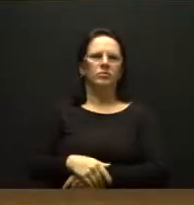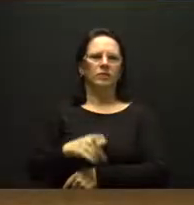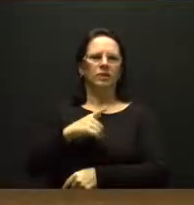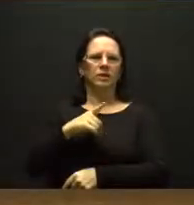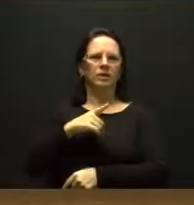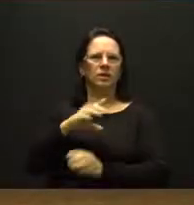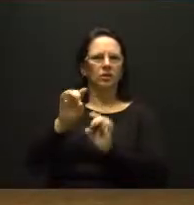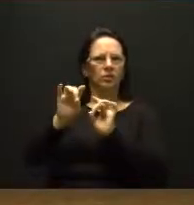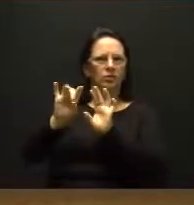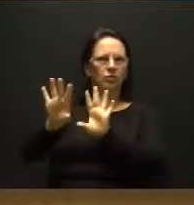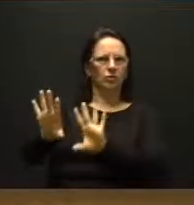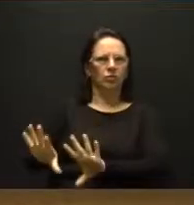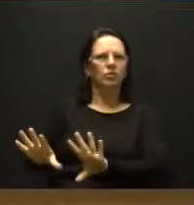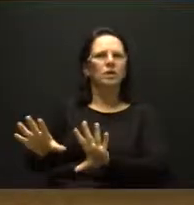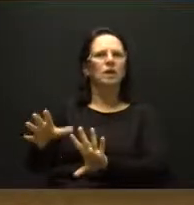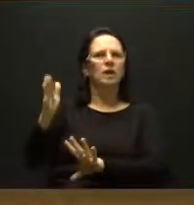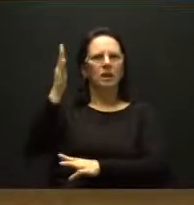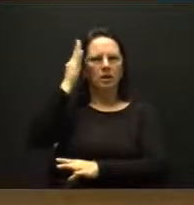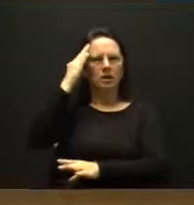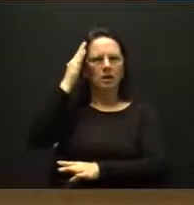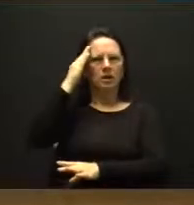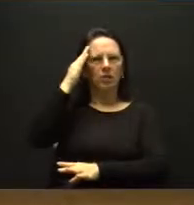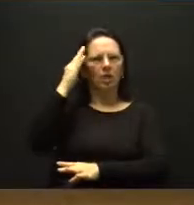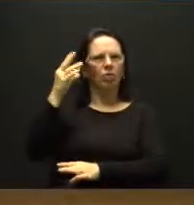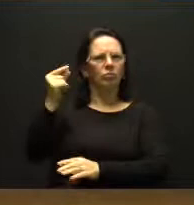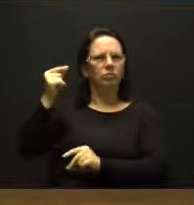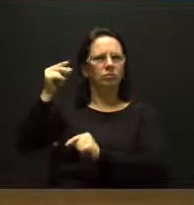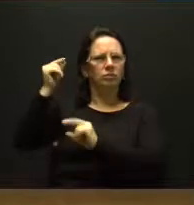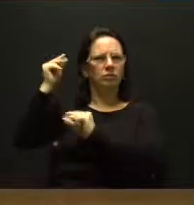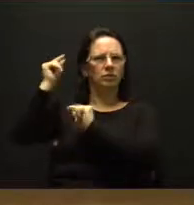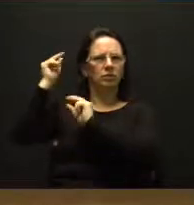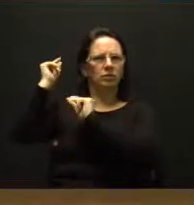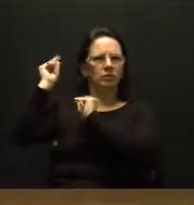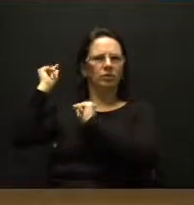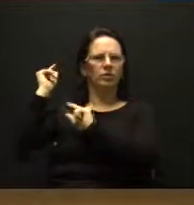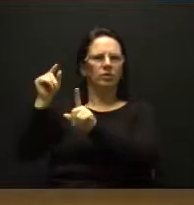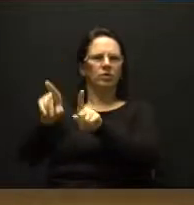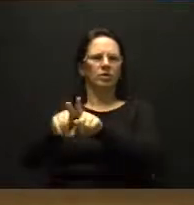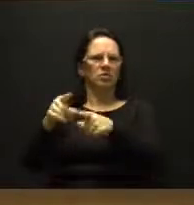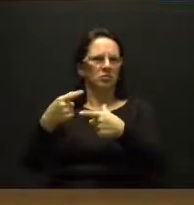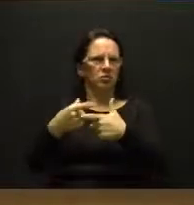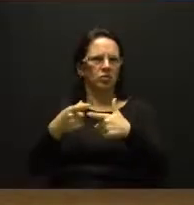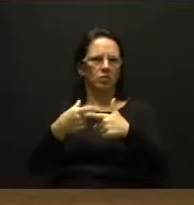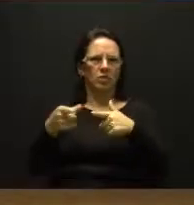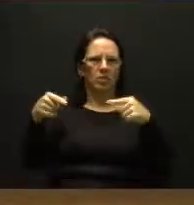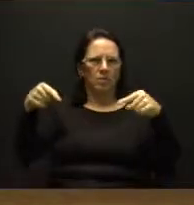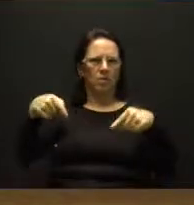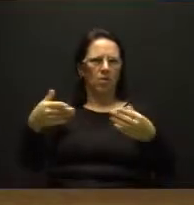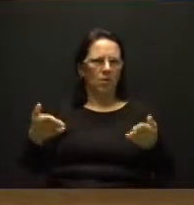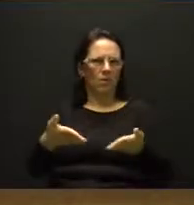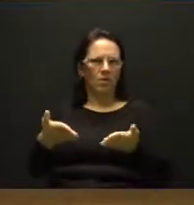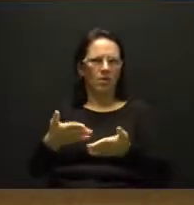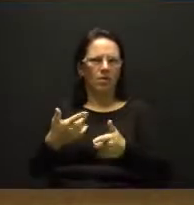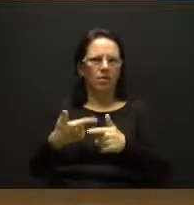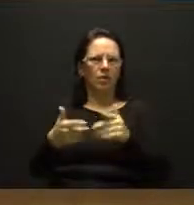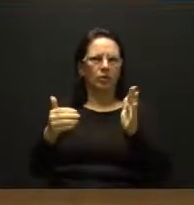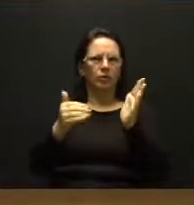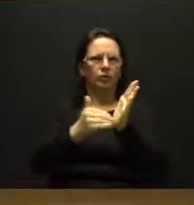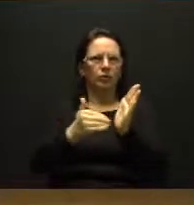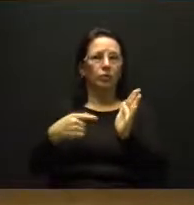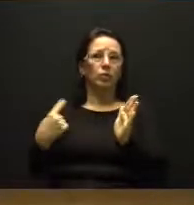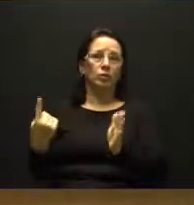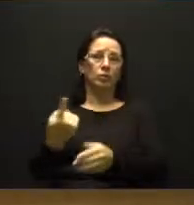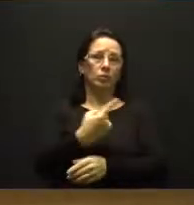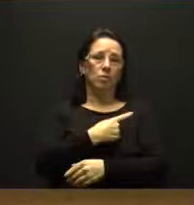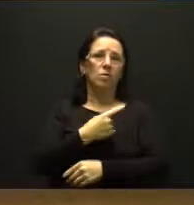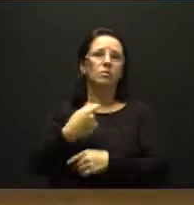descaso em várias áreas e sabe que isso vem se arrastando ao longo dos anos que não é um problema agora pontual mas chegou nas nossas mãos a gente